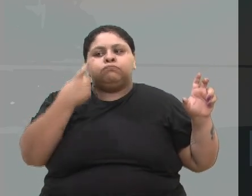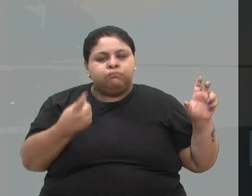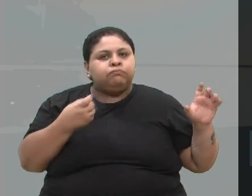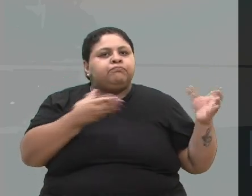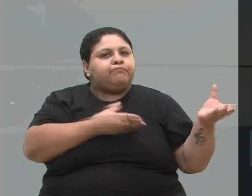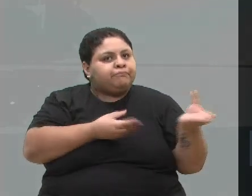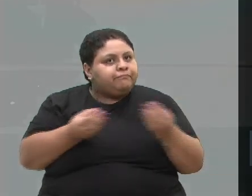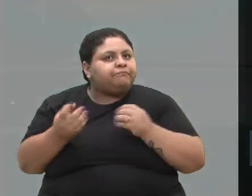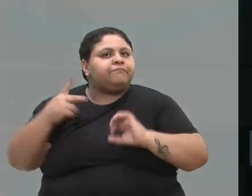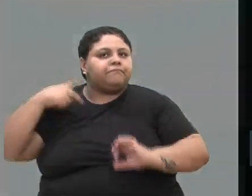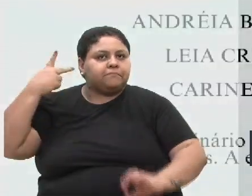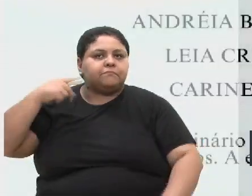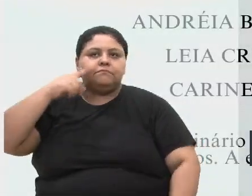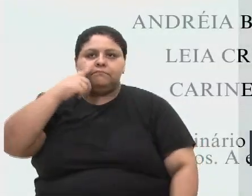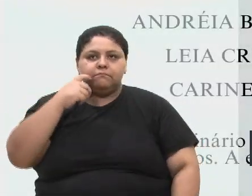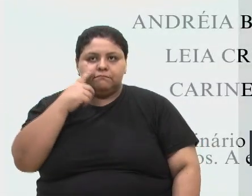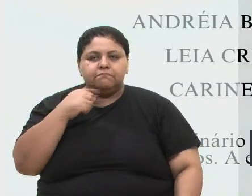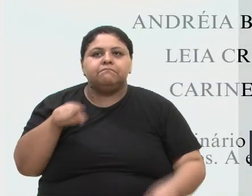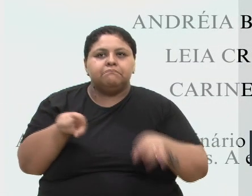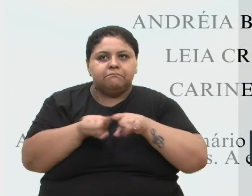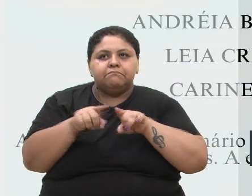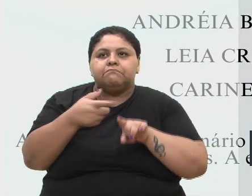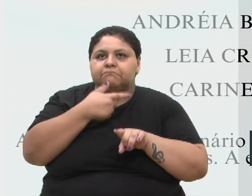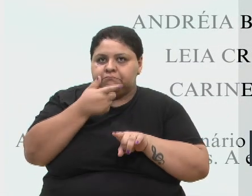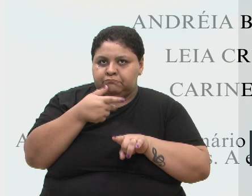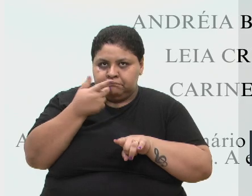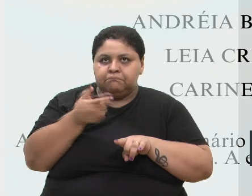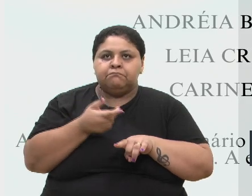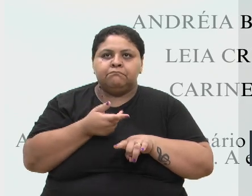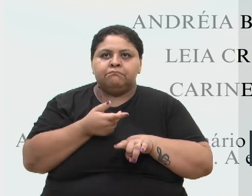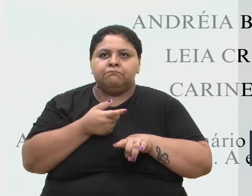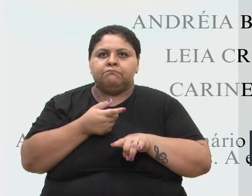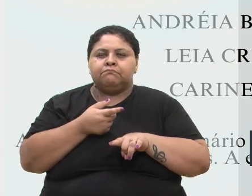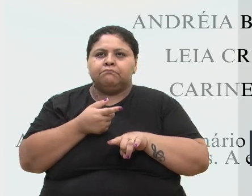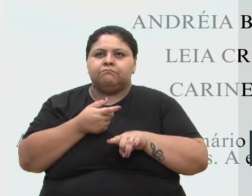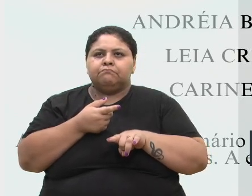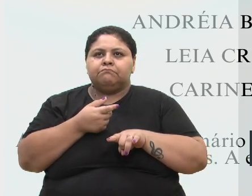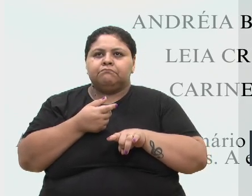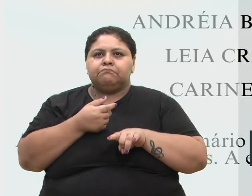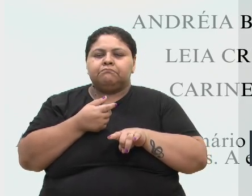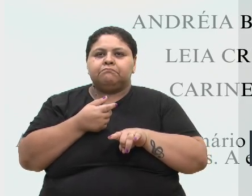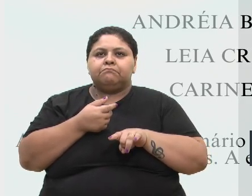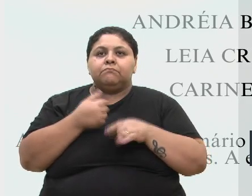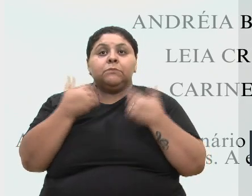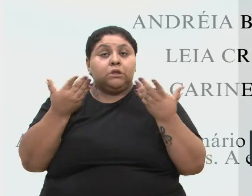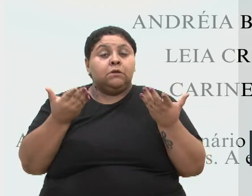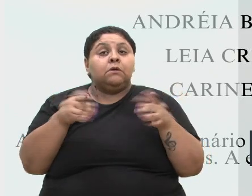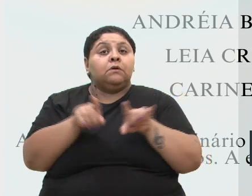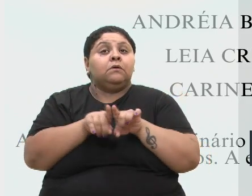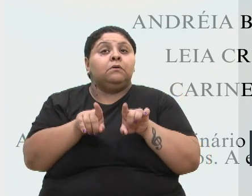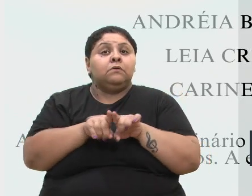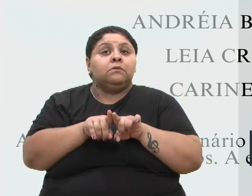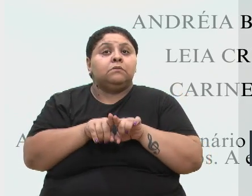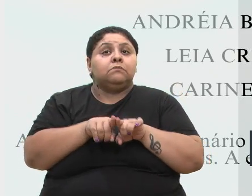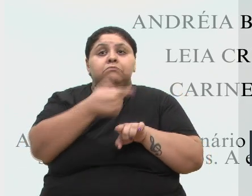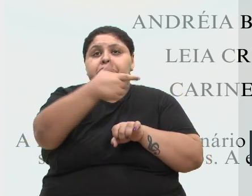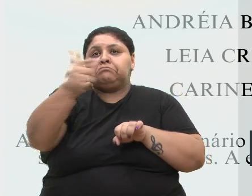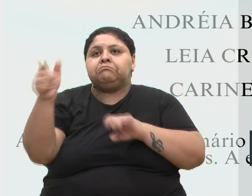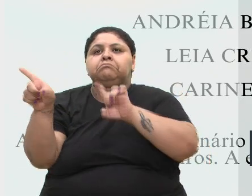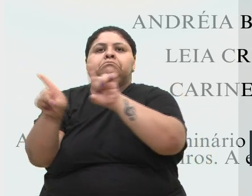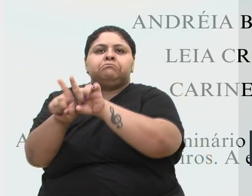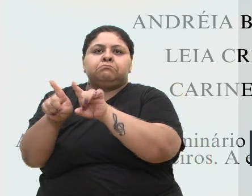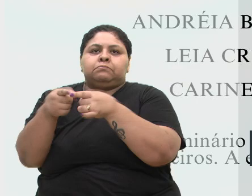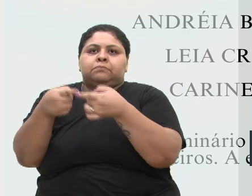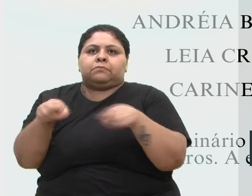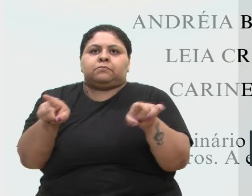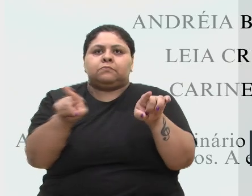Quando a vereadora Rose, aqui há pouco tempo aqui na tribuna, também falou dessa situação, sobre outra situação, mas